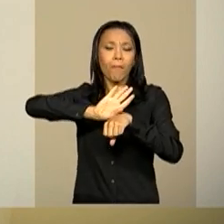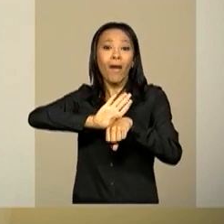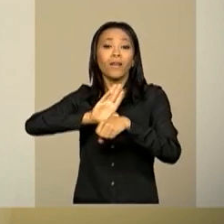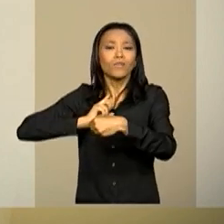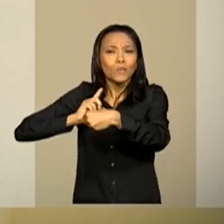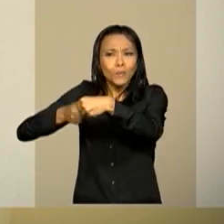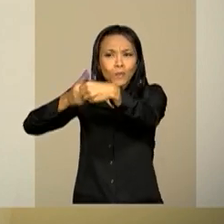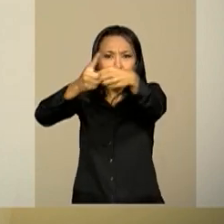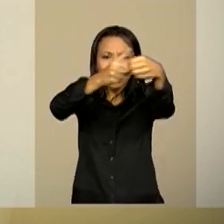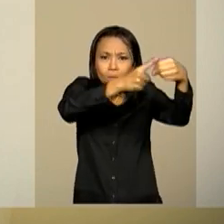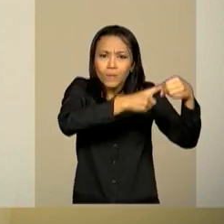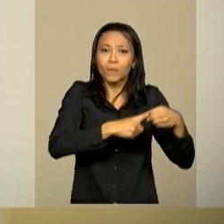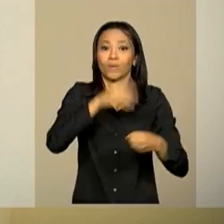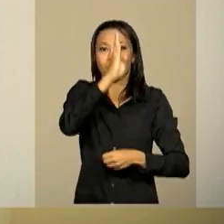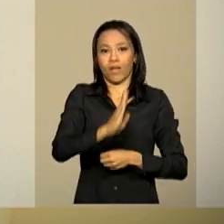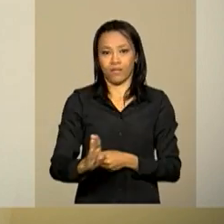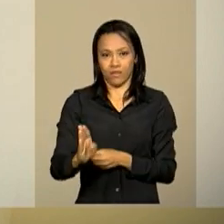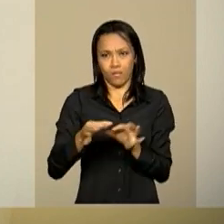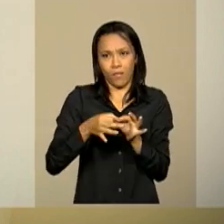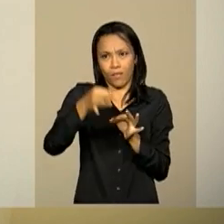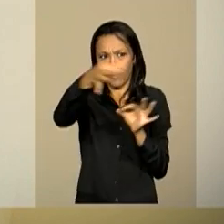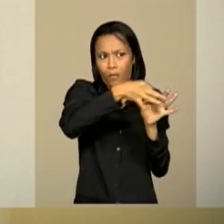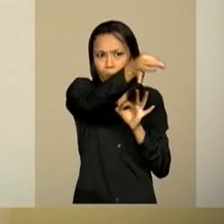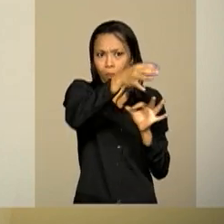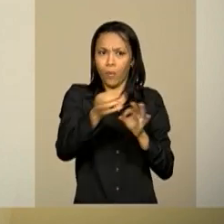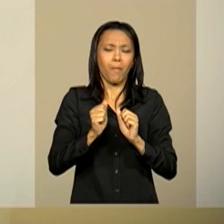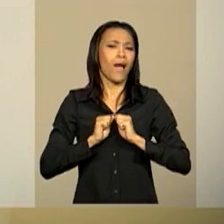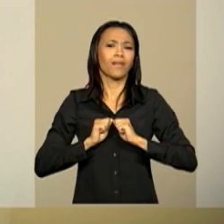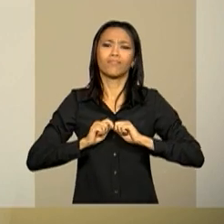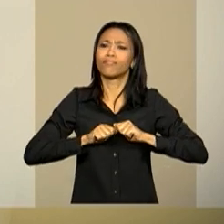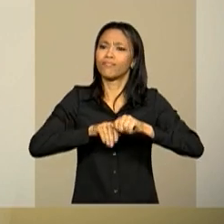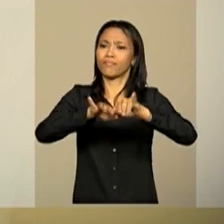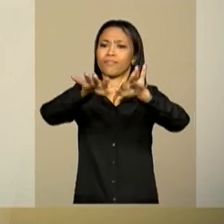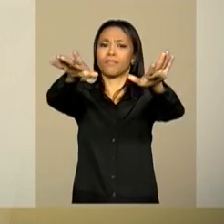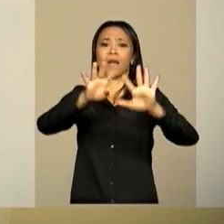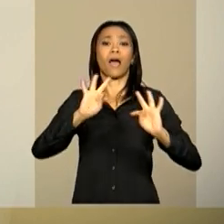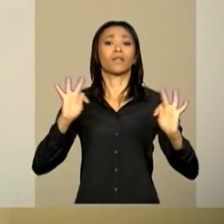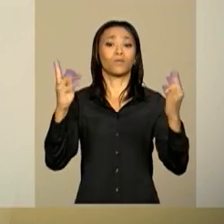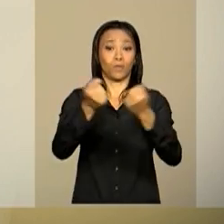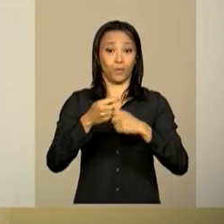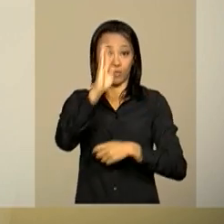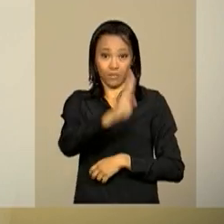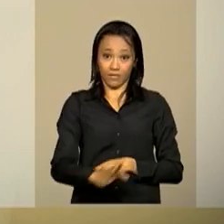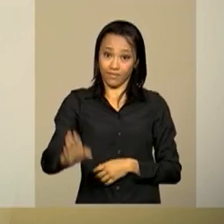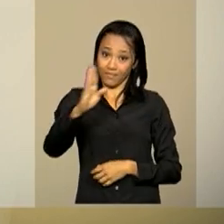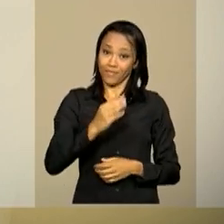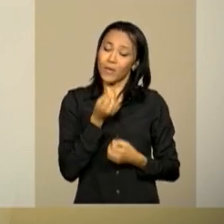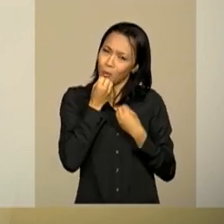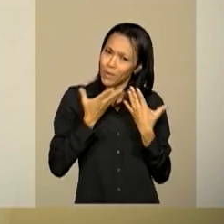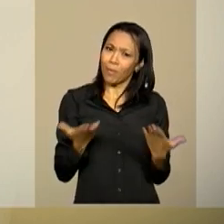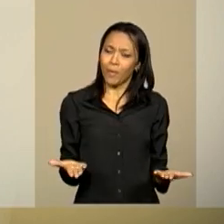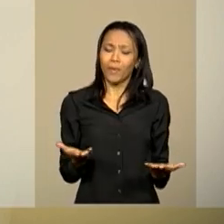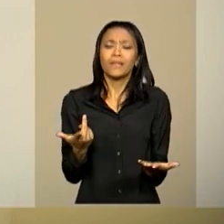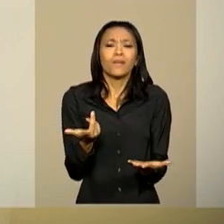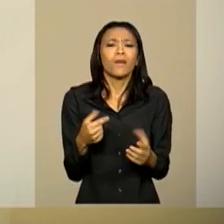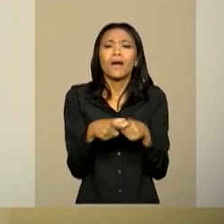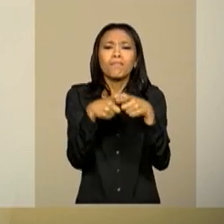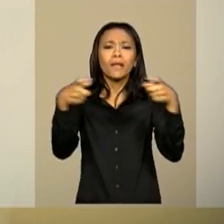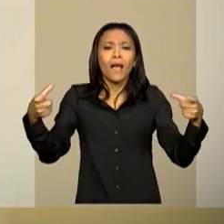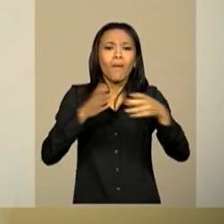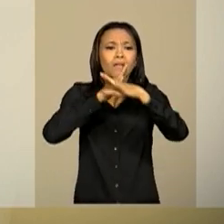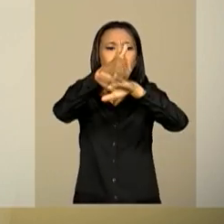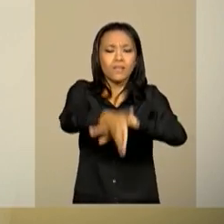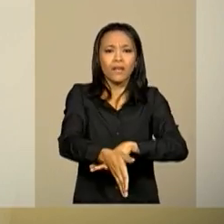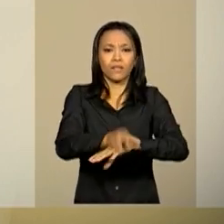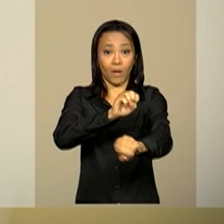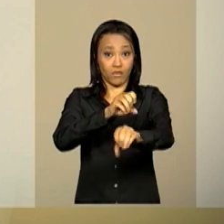do Brasil levando o ensino técnico a todo o país que coisa boa presidenta agora além de ampliar o acesso ao